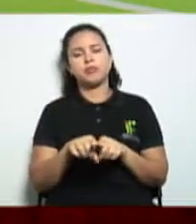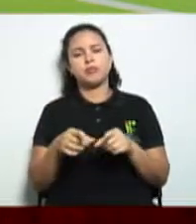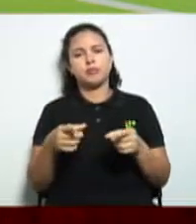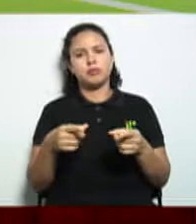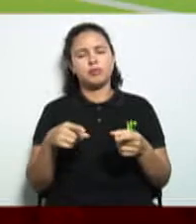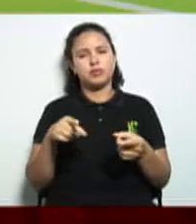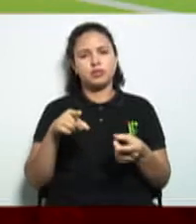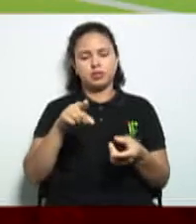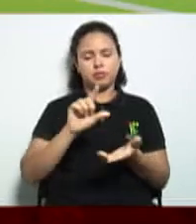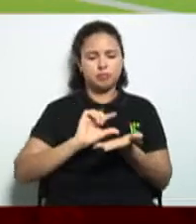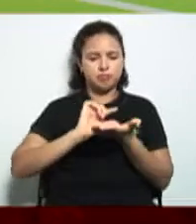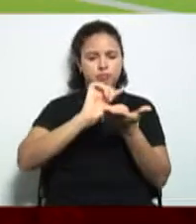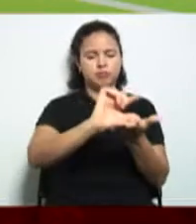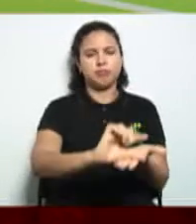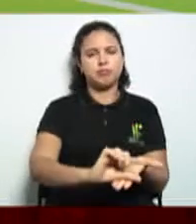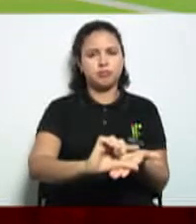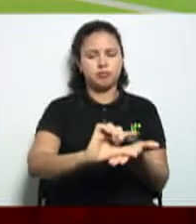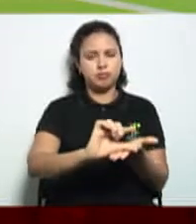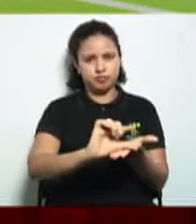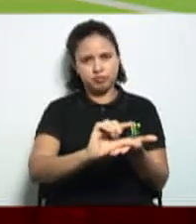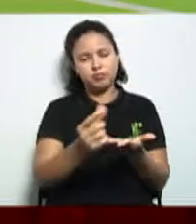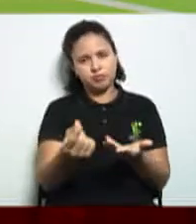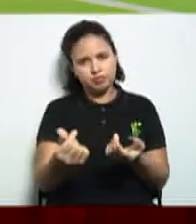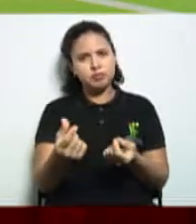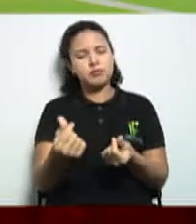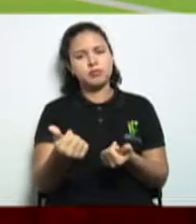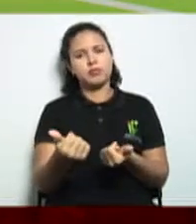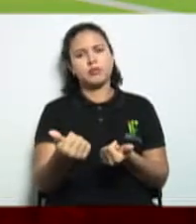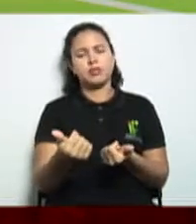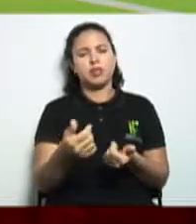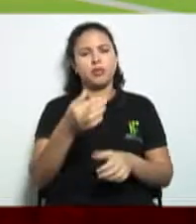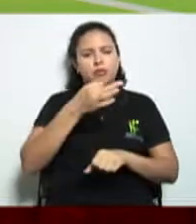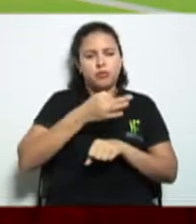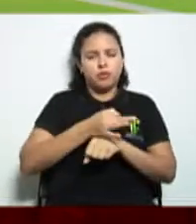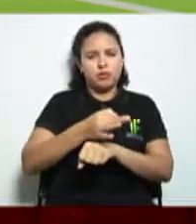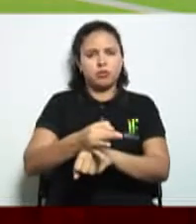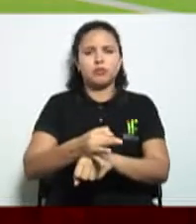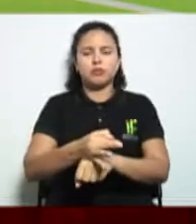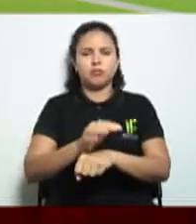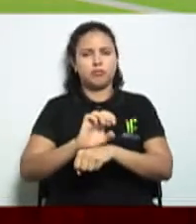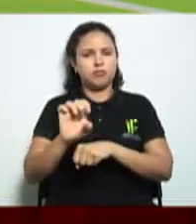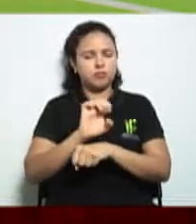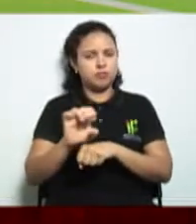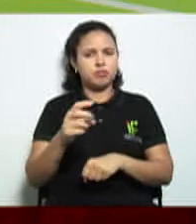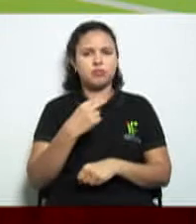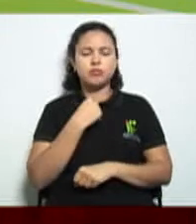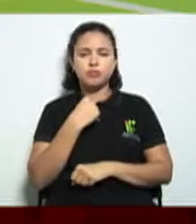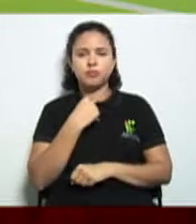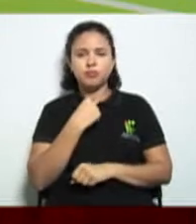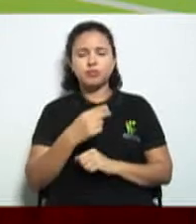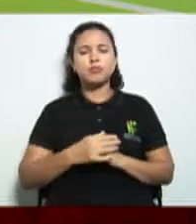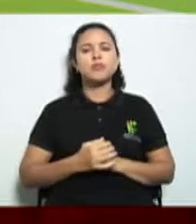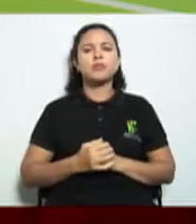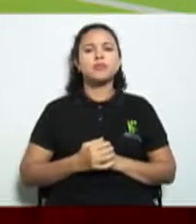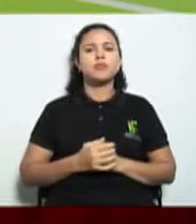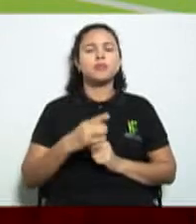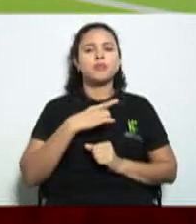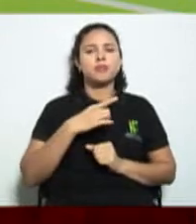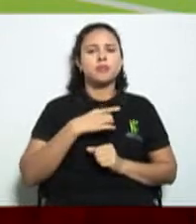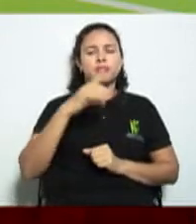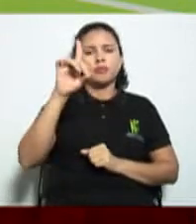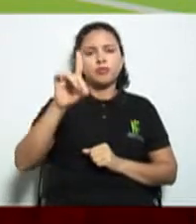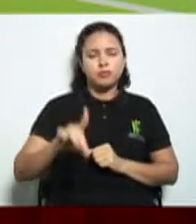a bolsa de remuneração, né? Também não vai receber a bolsa sem aparecer no estágio. Você também tem direito